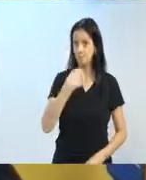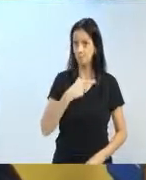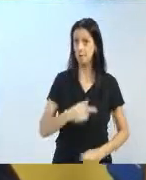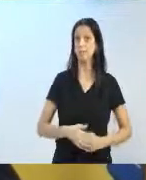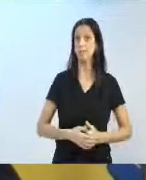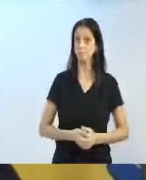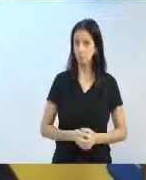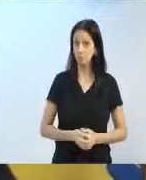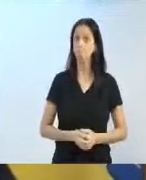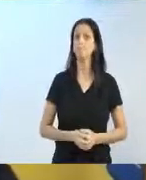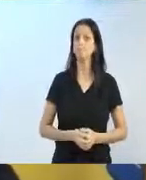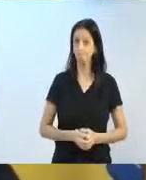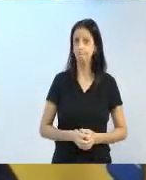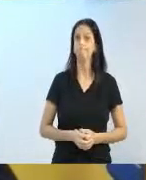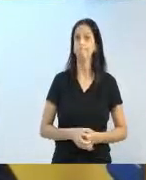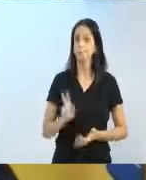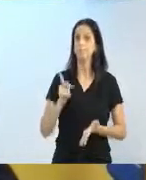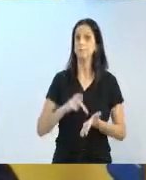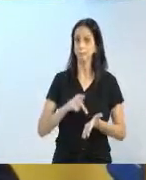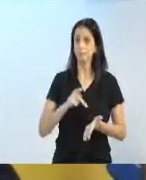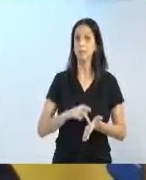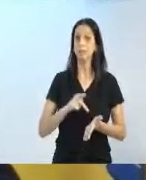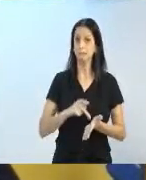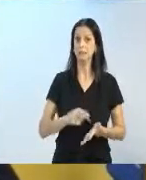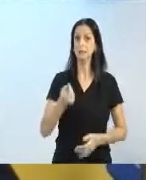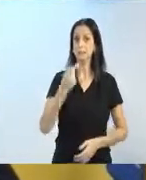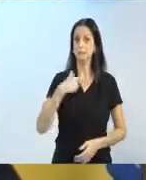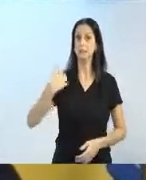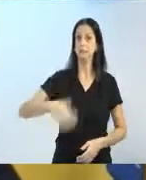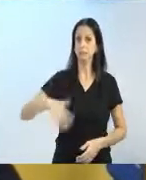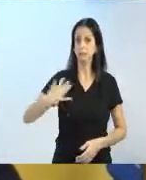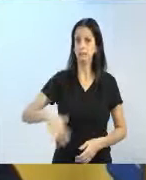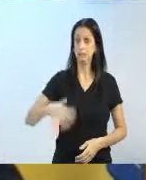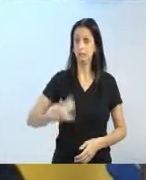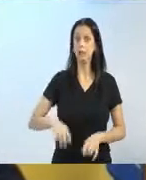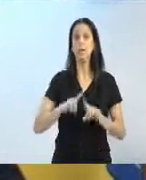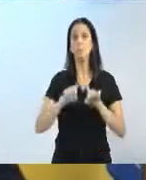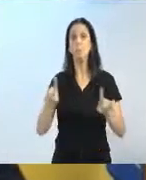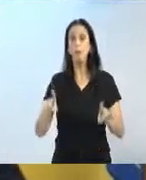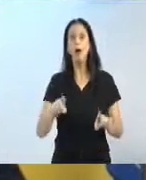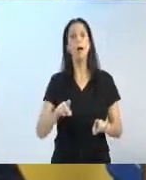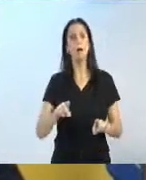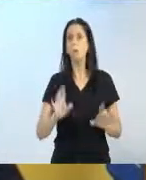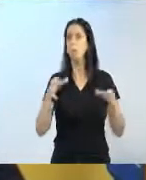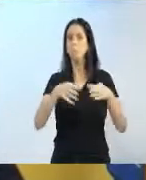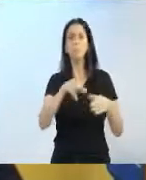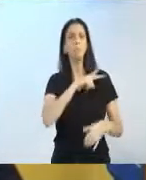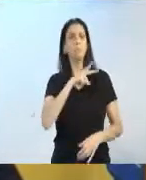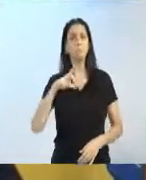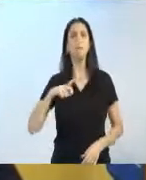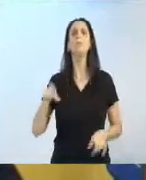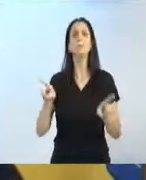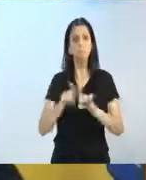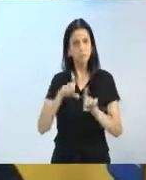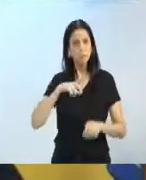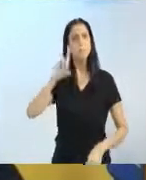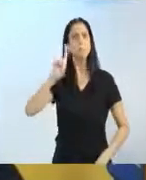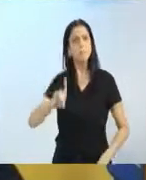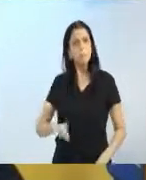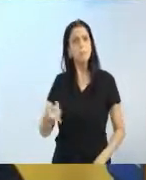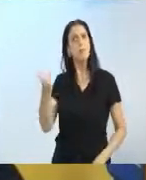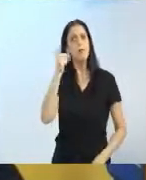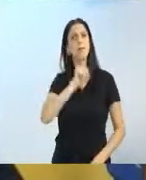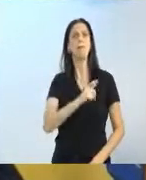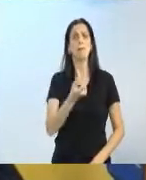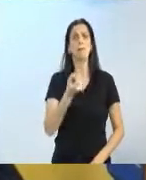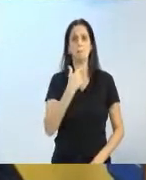que são medicamentos realmente são um custo, mas todos os pacientes têm direito de receber